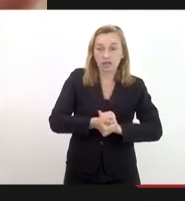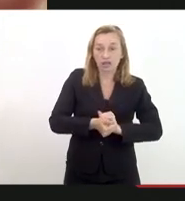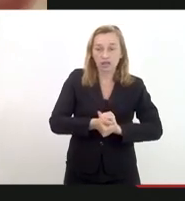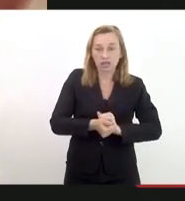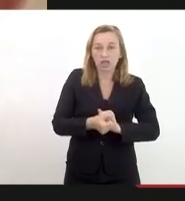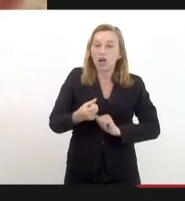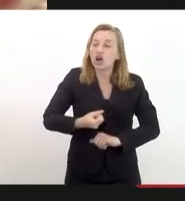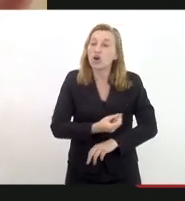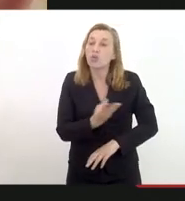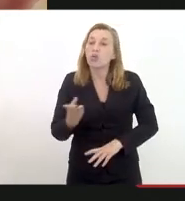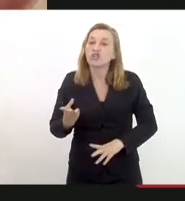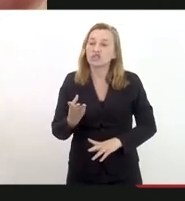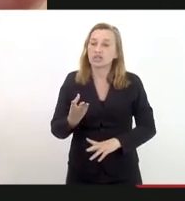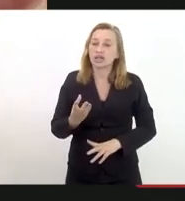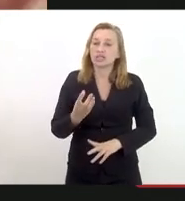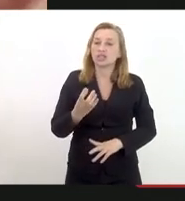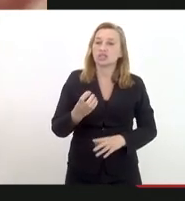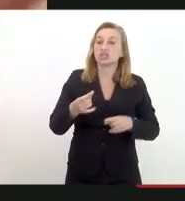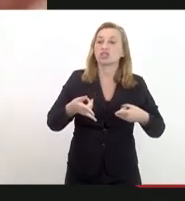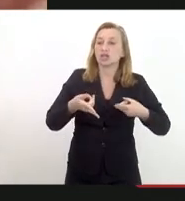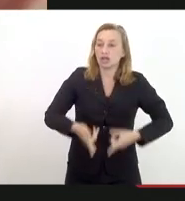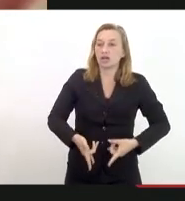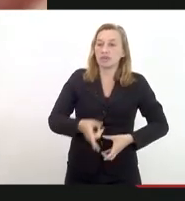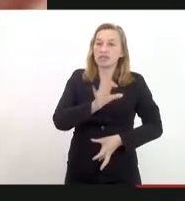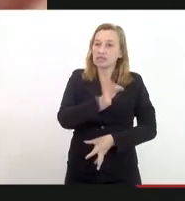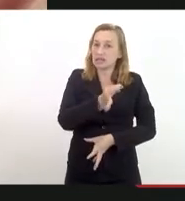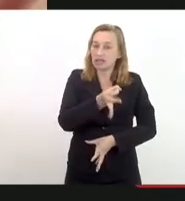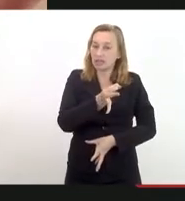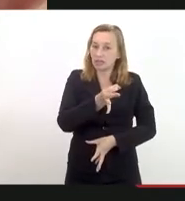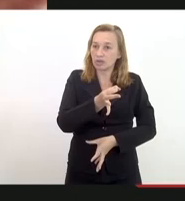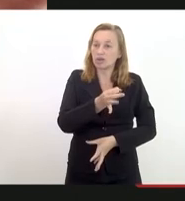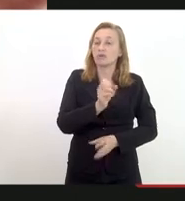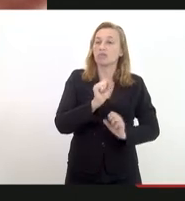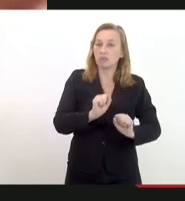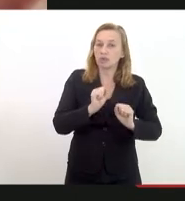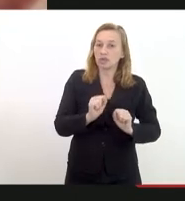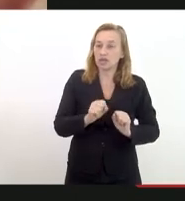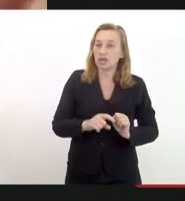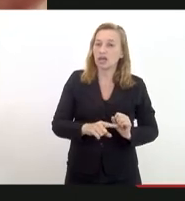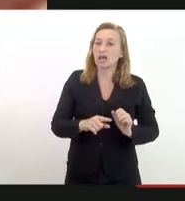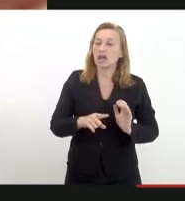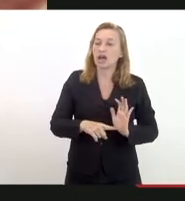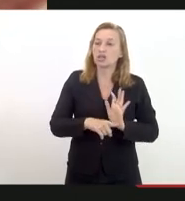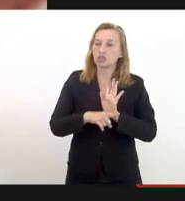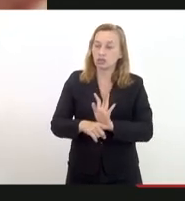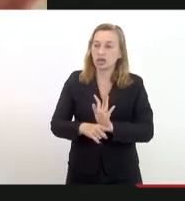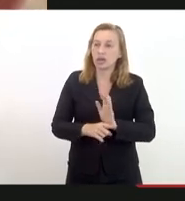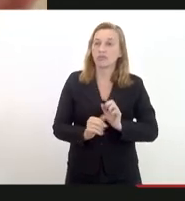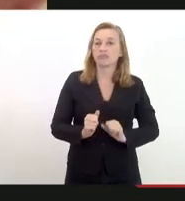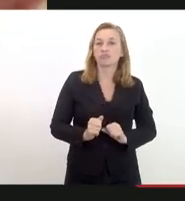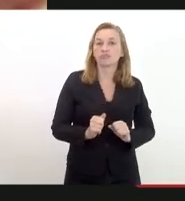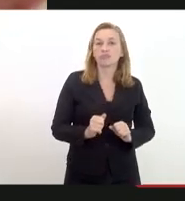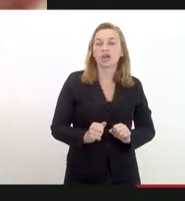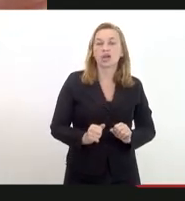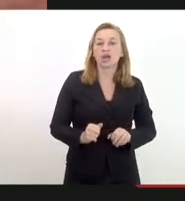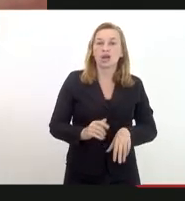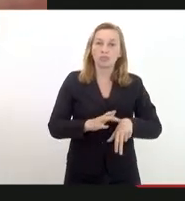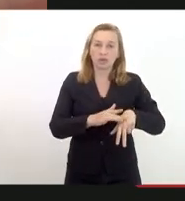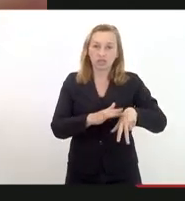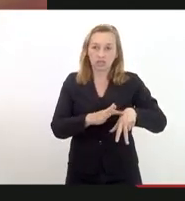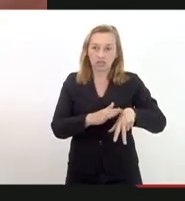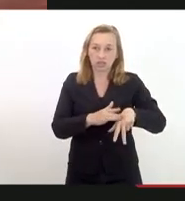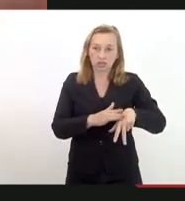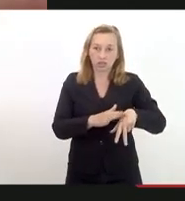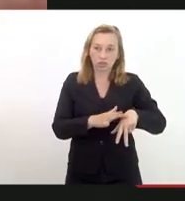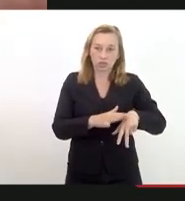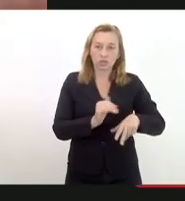uma quantidade de leitos suficiente para poder dar conta dessa necessidade, tanto de pacientes